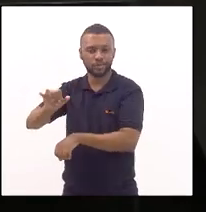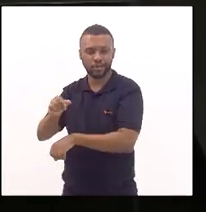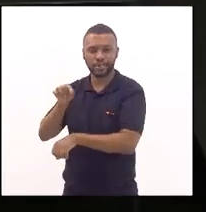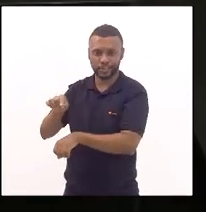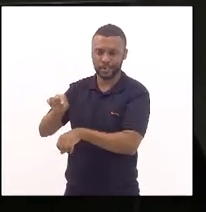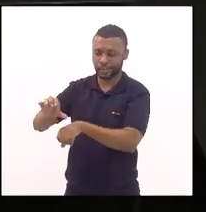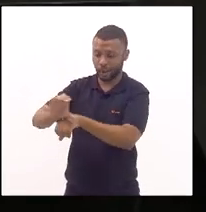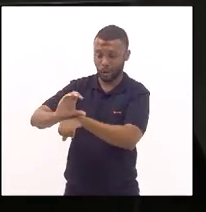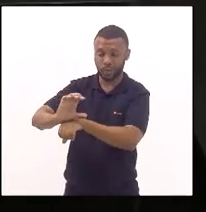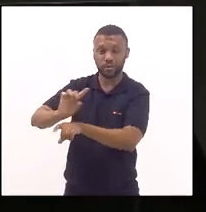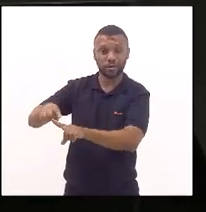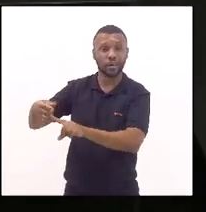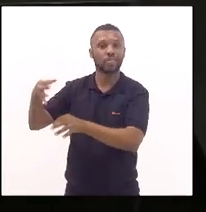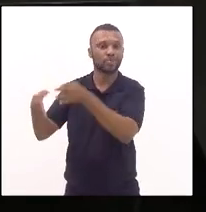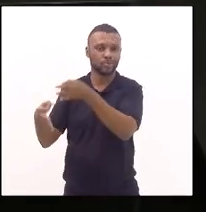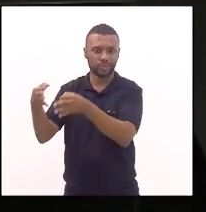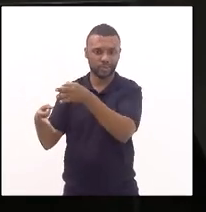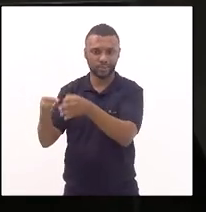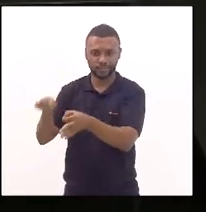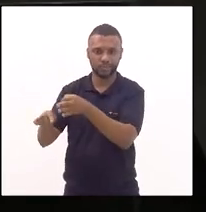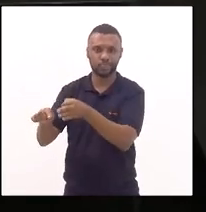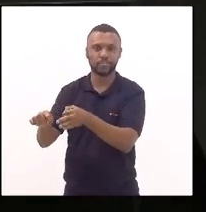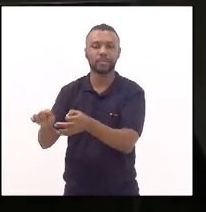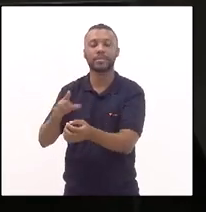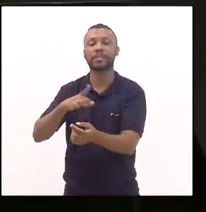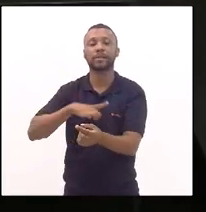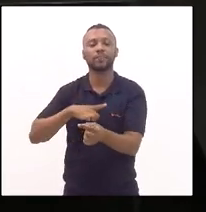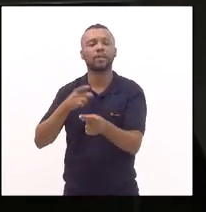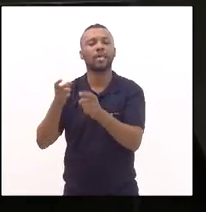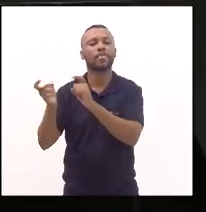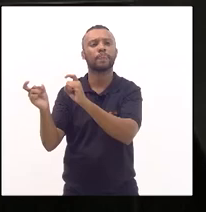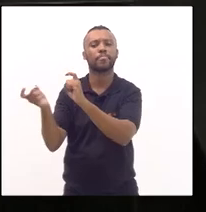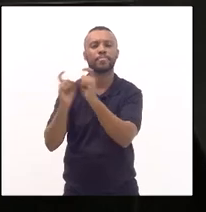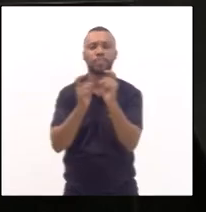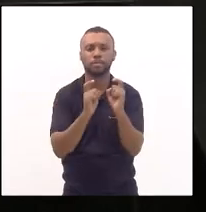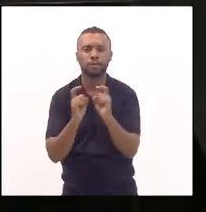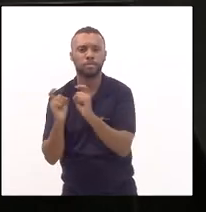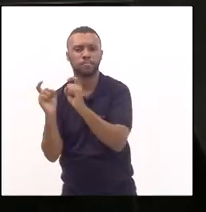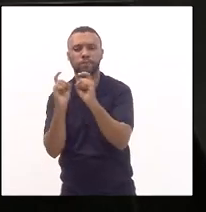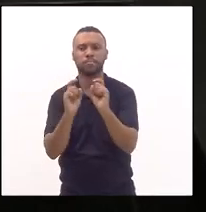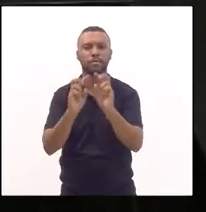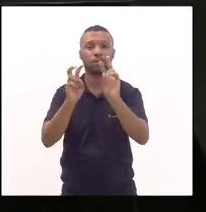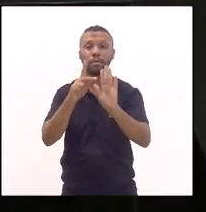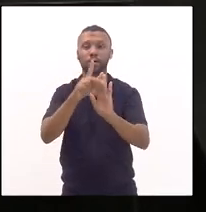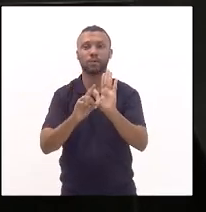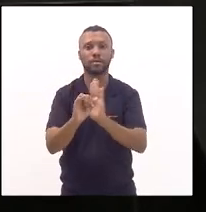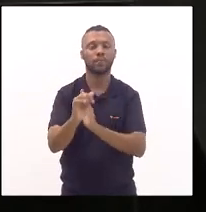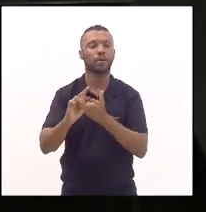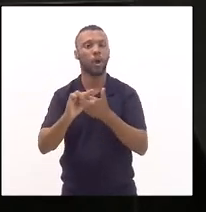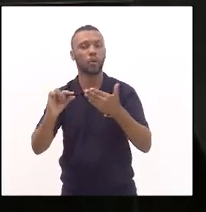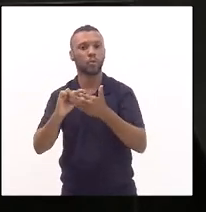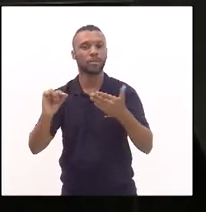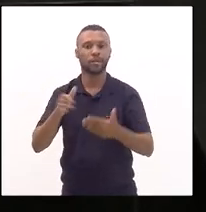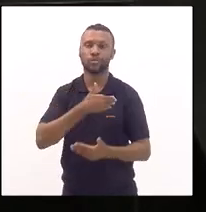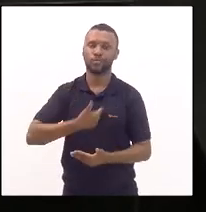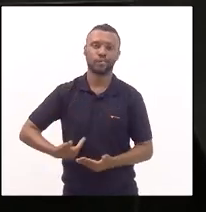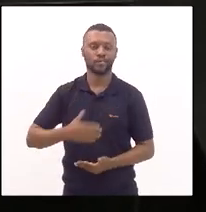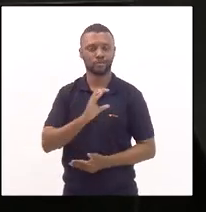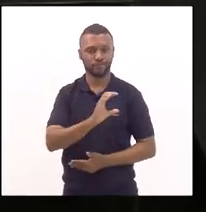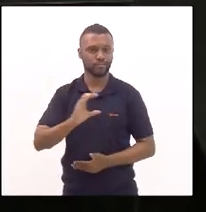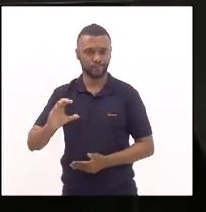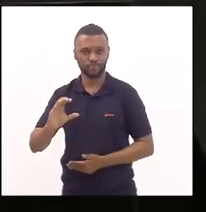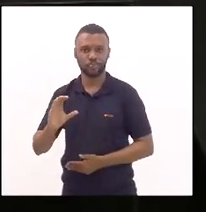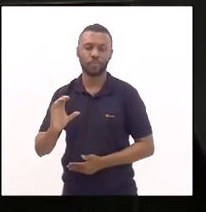Justiça, nós vamos debater ainda mais o projeto de lei de autoria do Executivo Estadual,